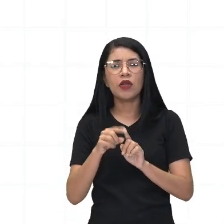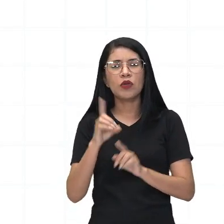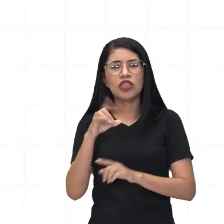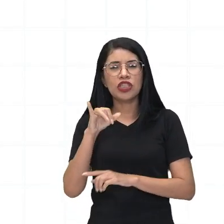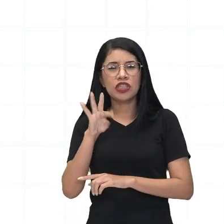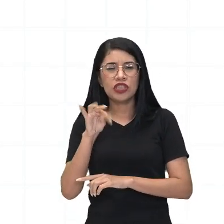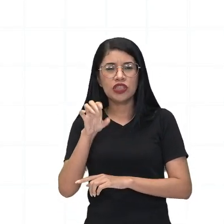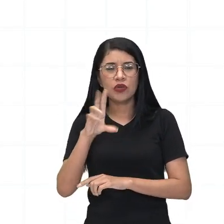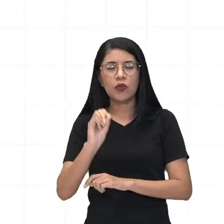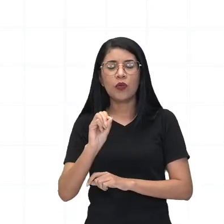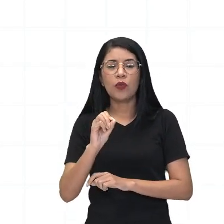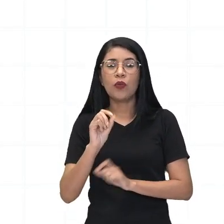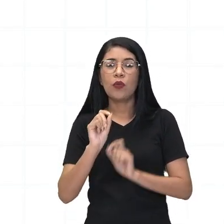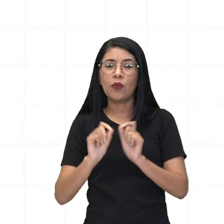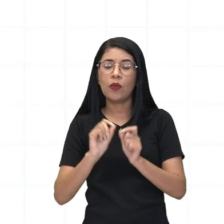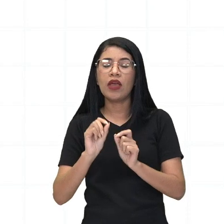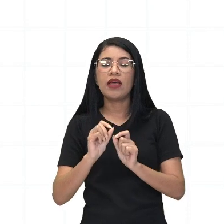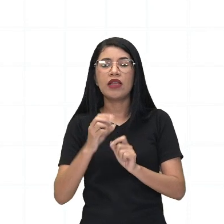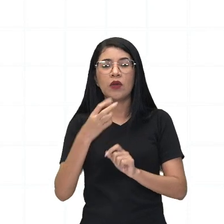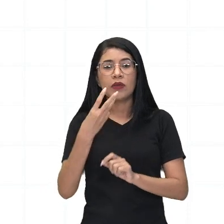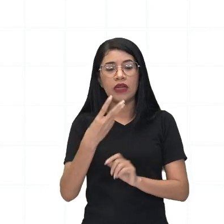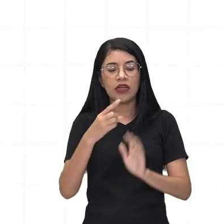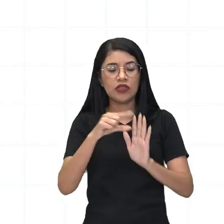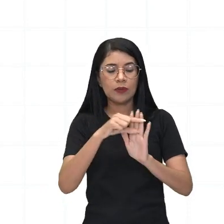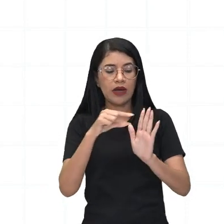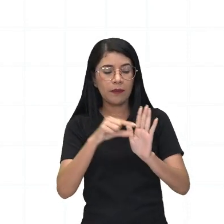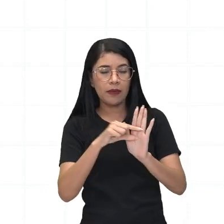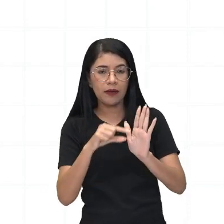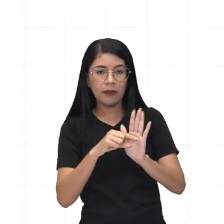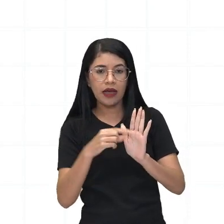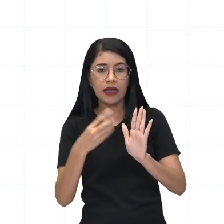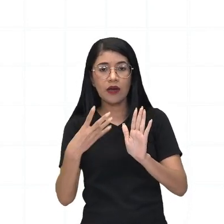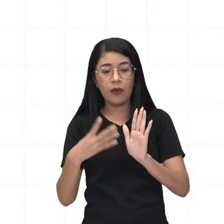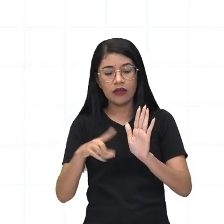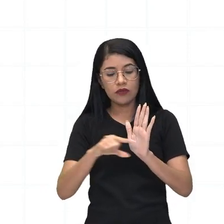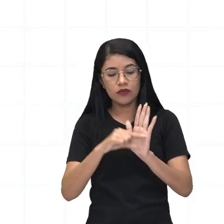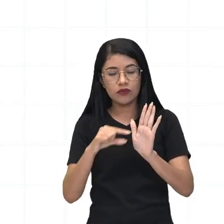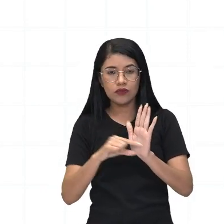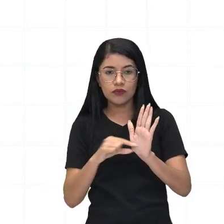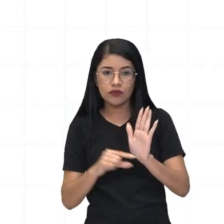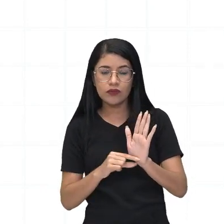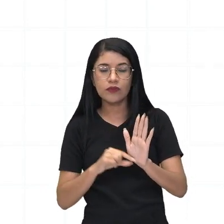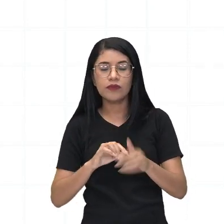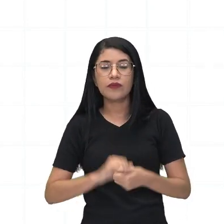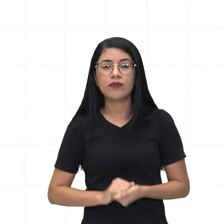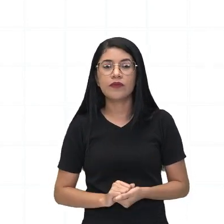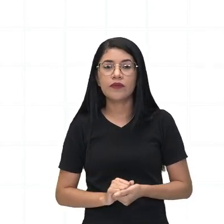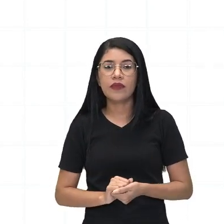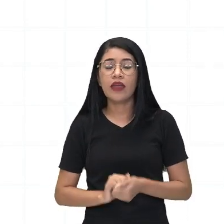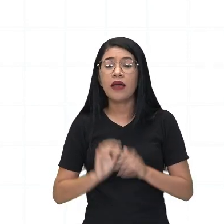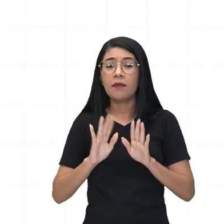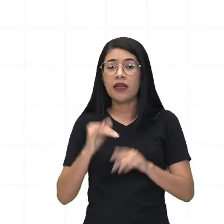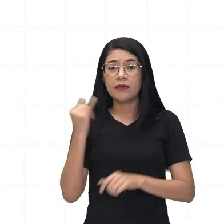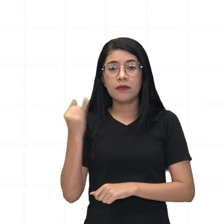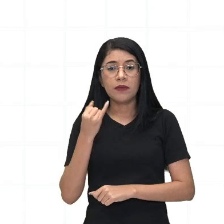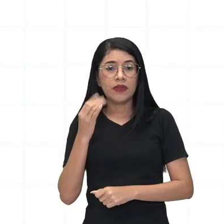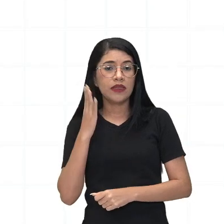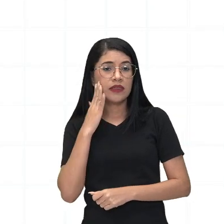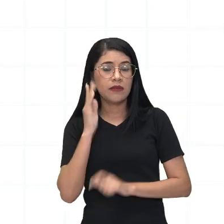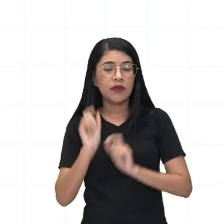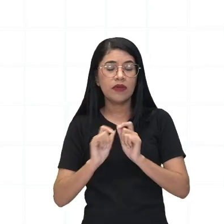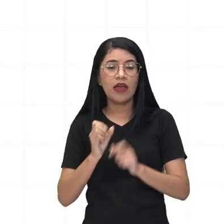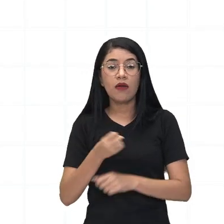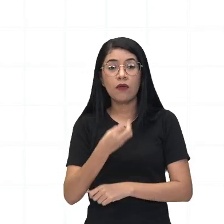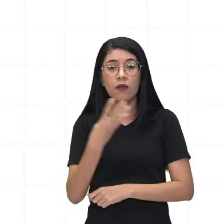aí 3 estrofes de 4 versos, mais uma estrofe de 2 versos. Mas o que é importante saber é essa